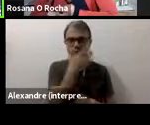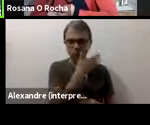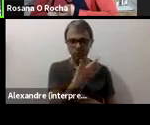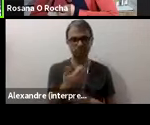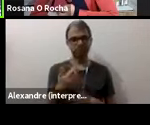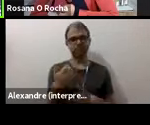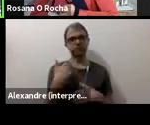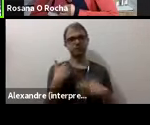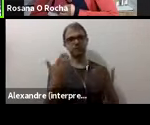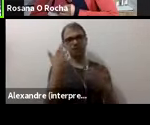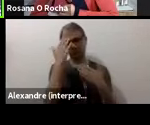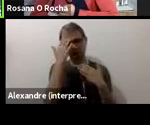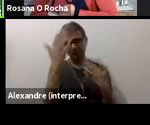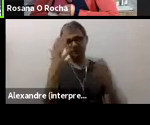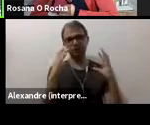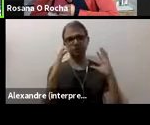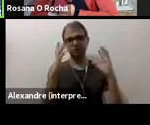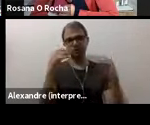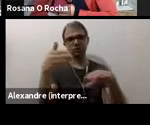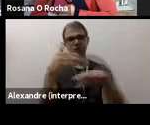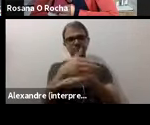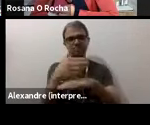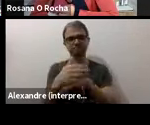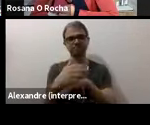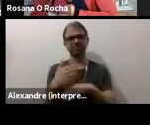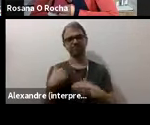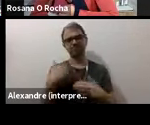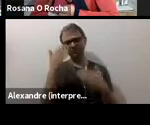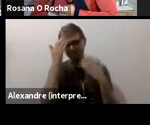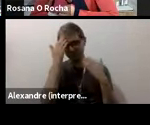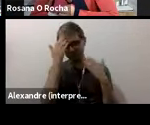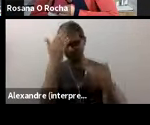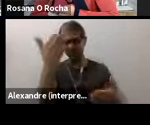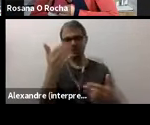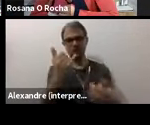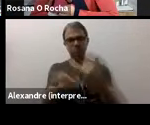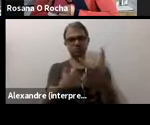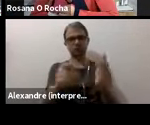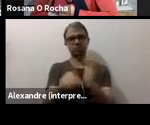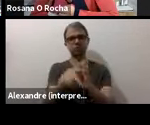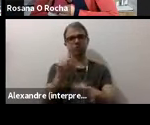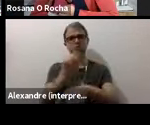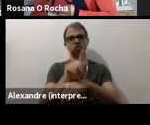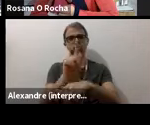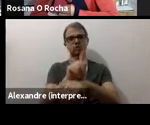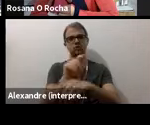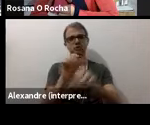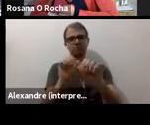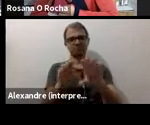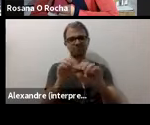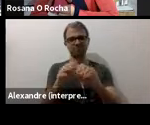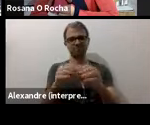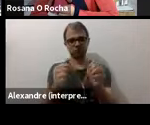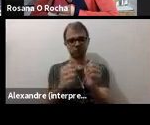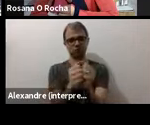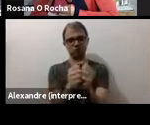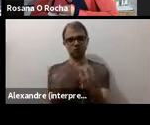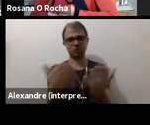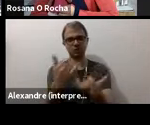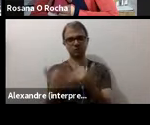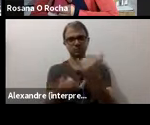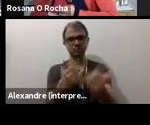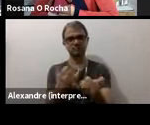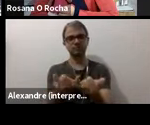agradecer a presença de todos vocês, da Brincada dos Gestores Educacionais, que juntou aqui na nossa Hora da Brincada. Então, a gente tem esse